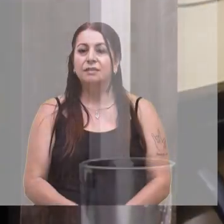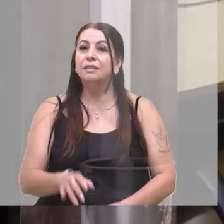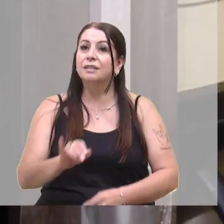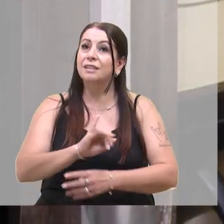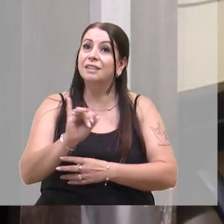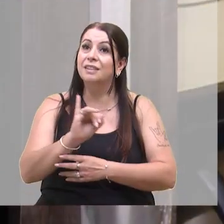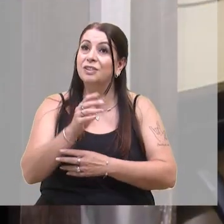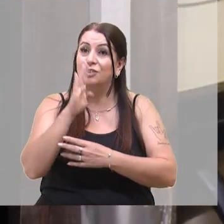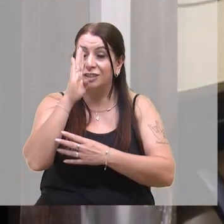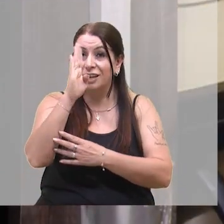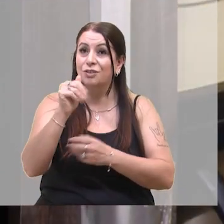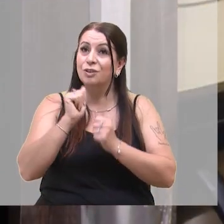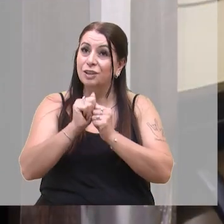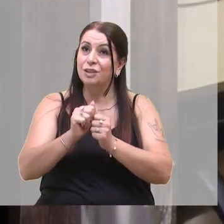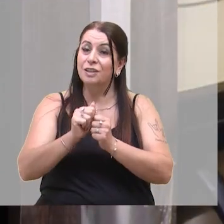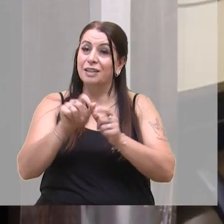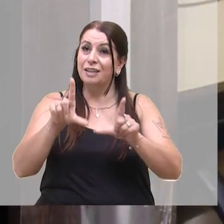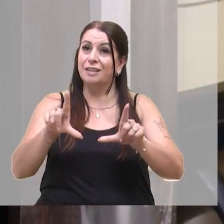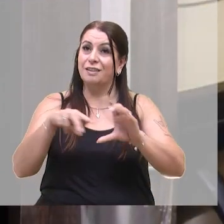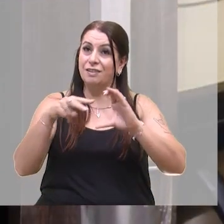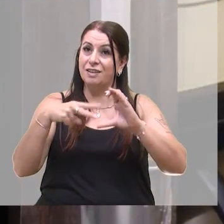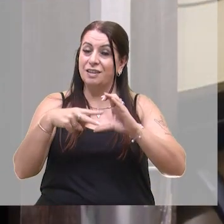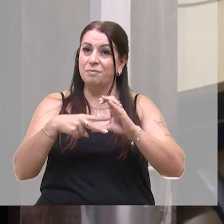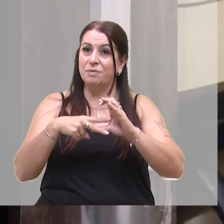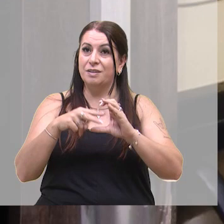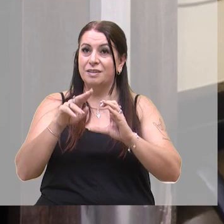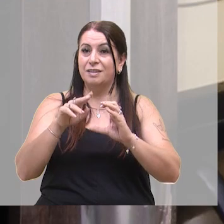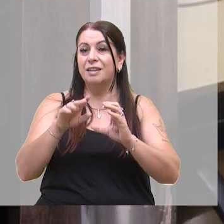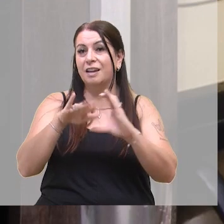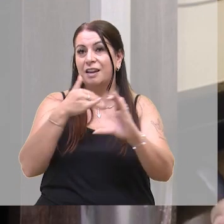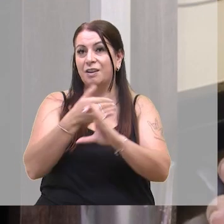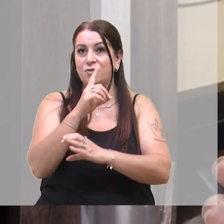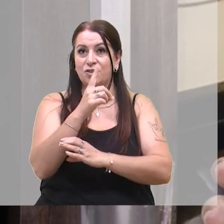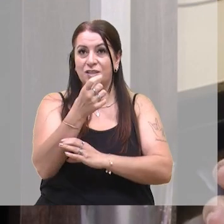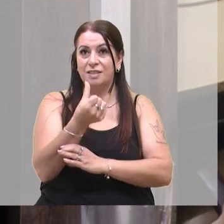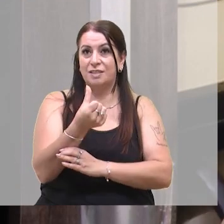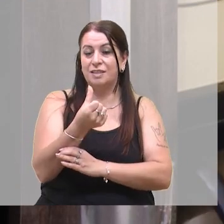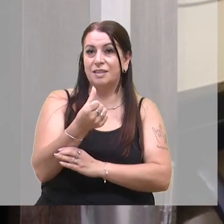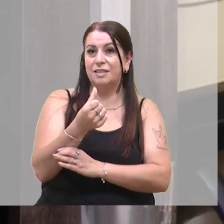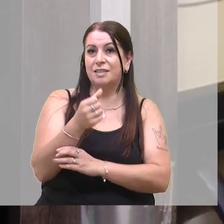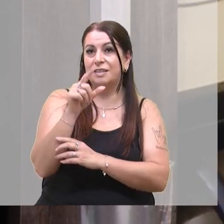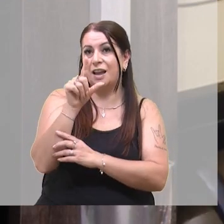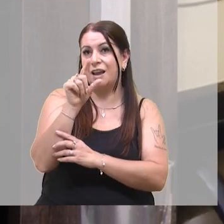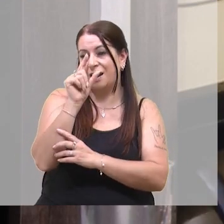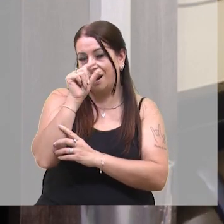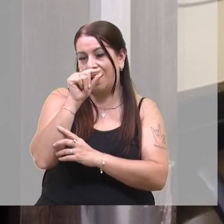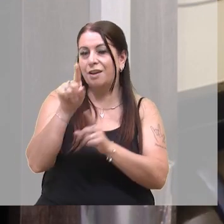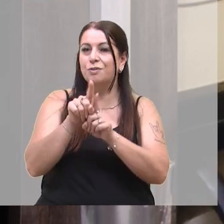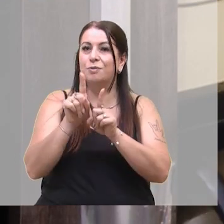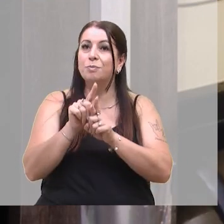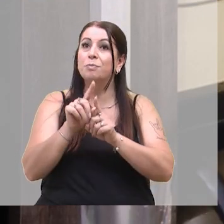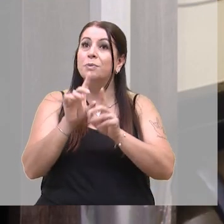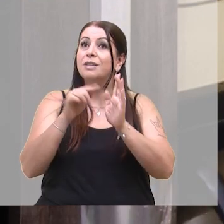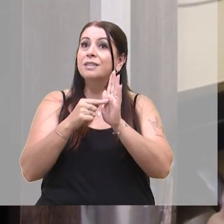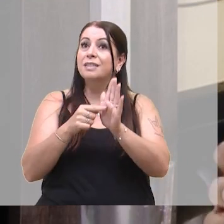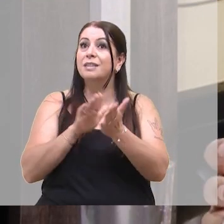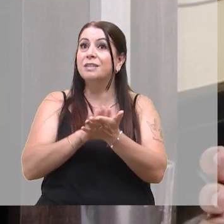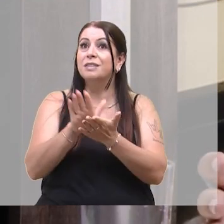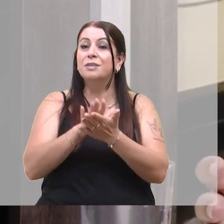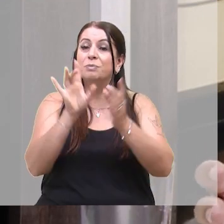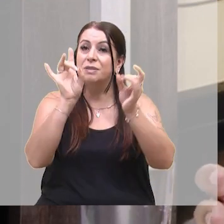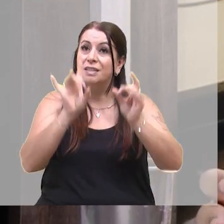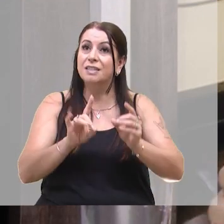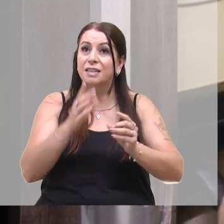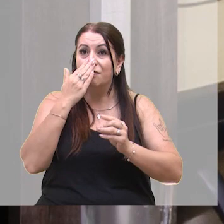Estamos direto aqui do estúdio da TV Câmara Caxias, canal 16 da Claro Net, para uma edição especialíssima do De Frente com a Lei,